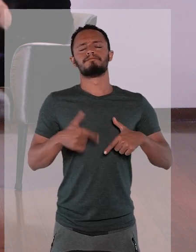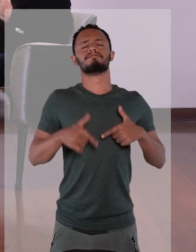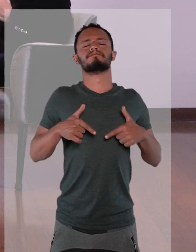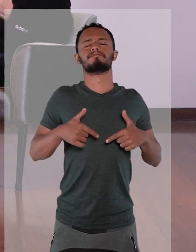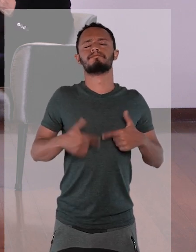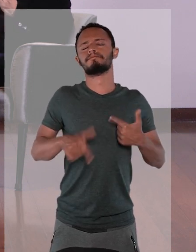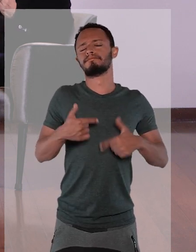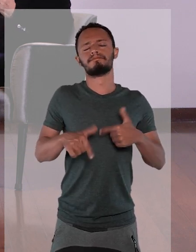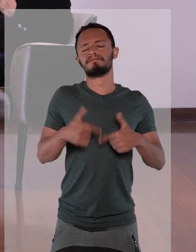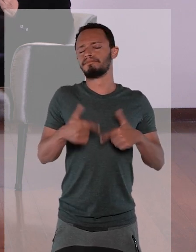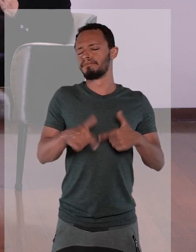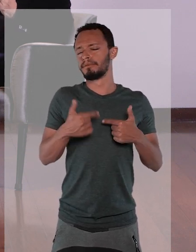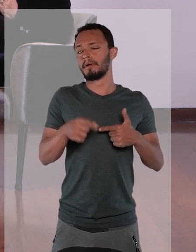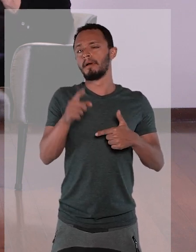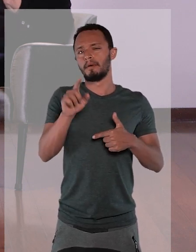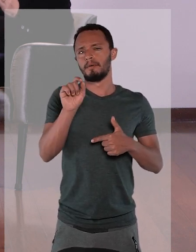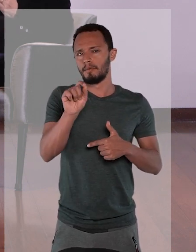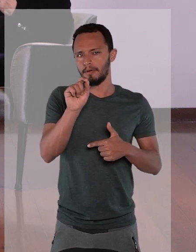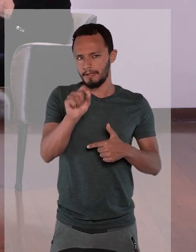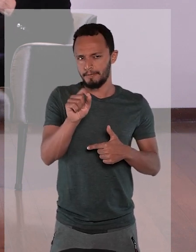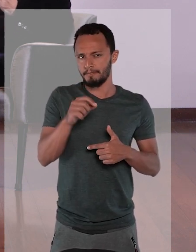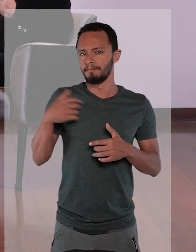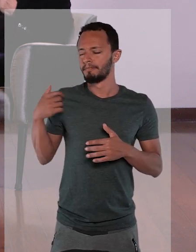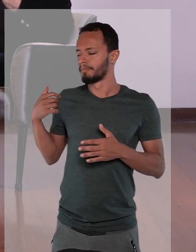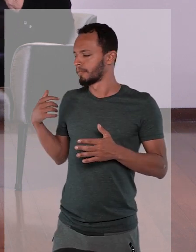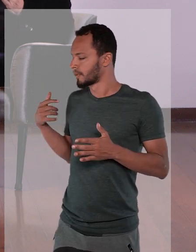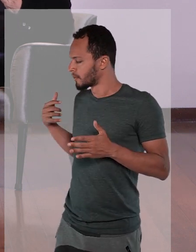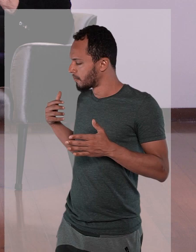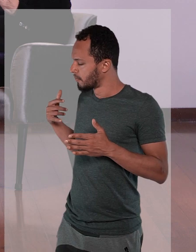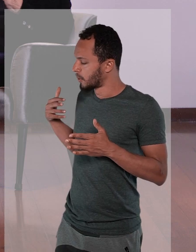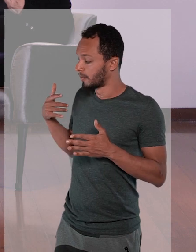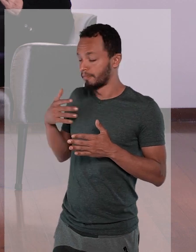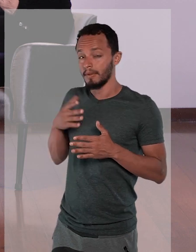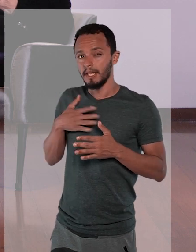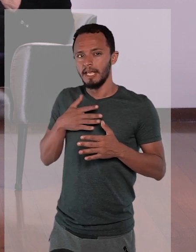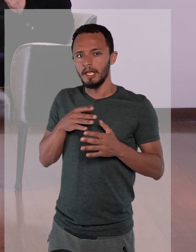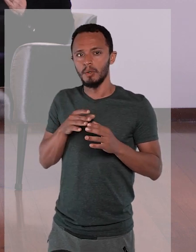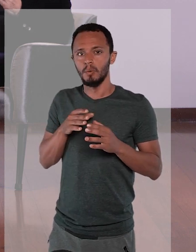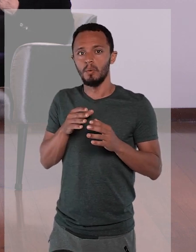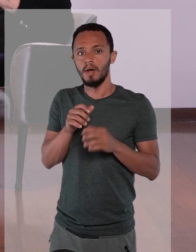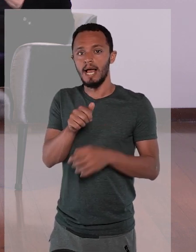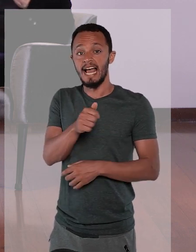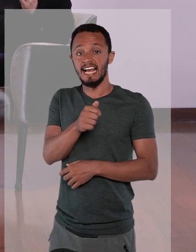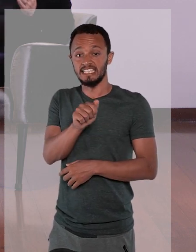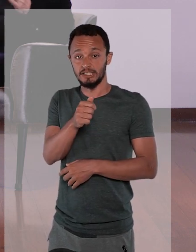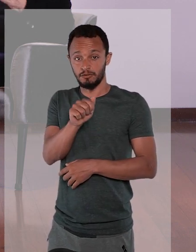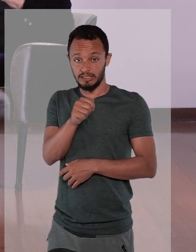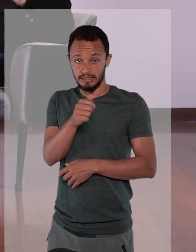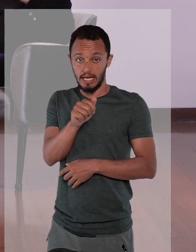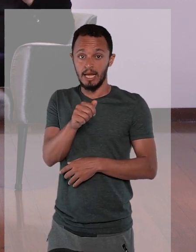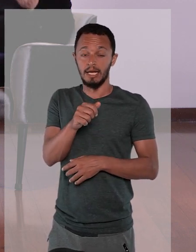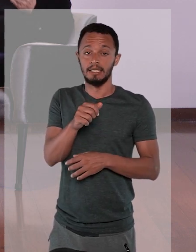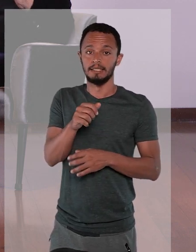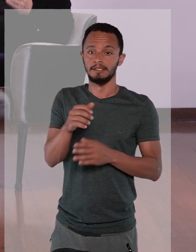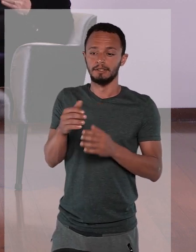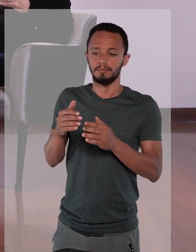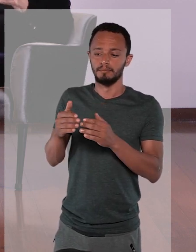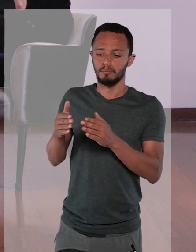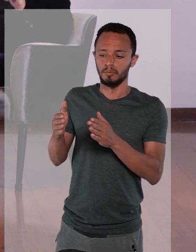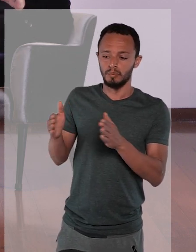na medida que nós fomos fazendo uma flexibilização de atividades comerciais e